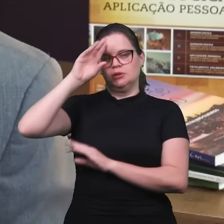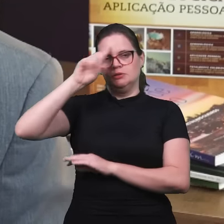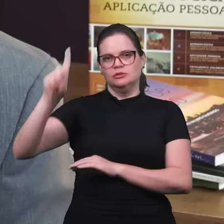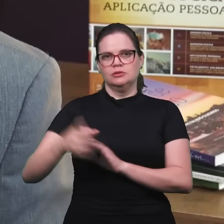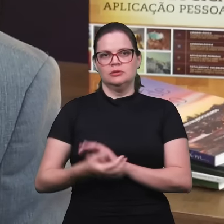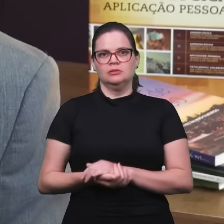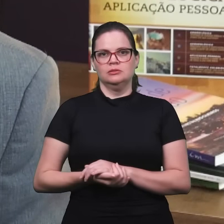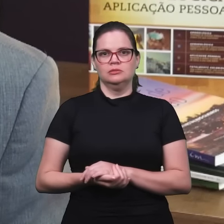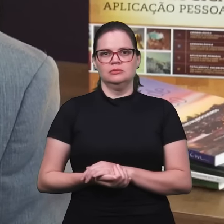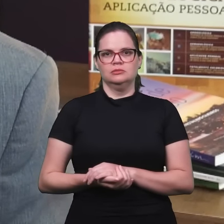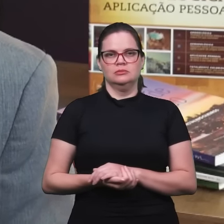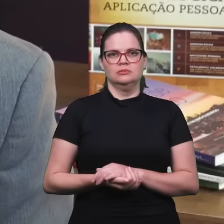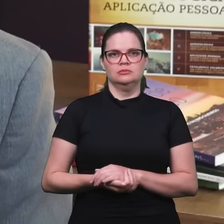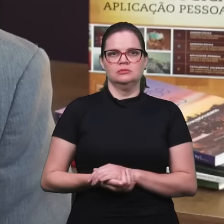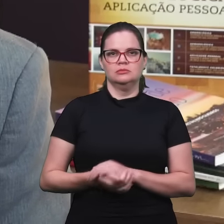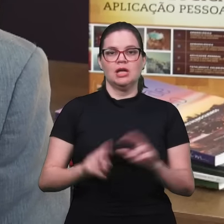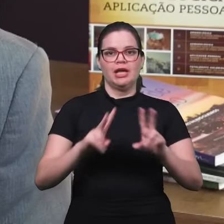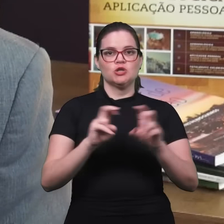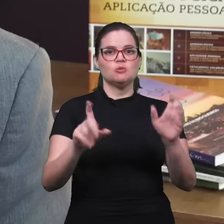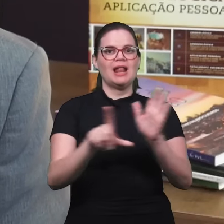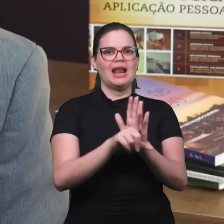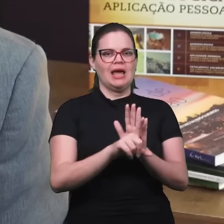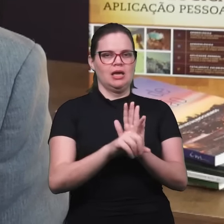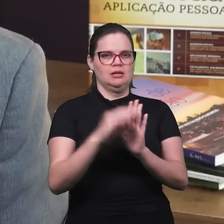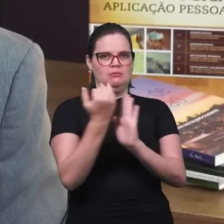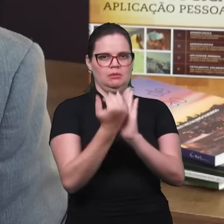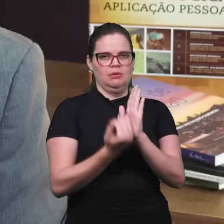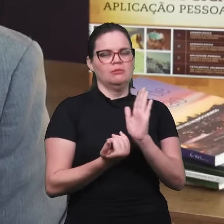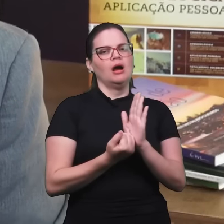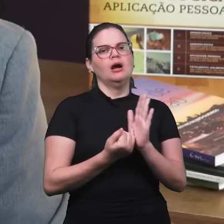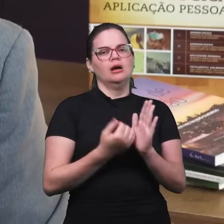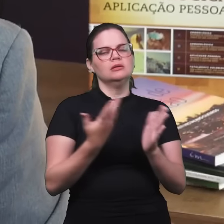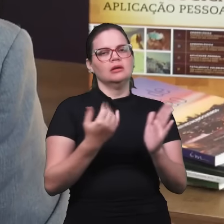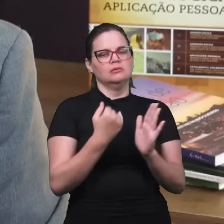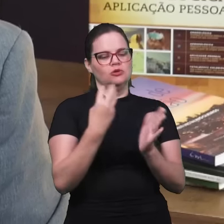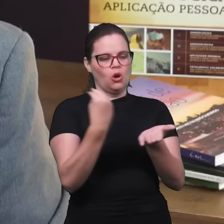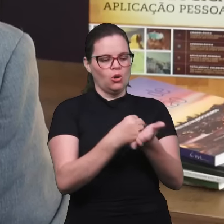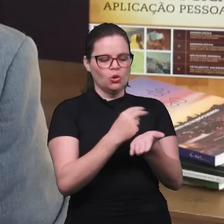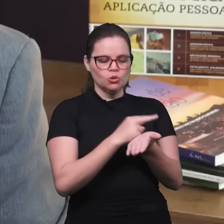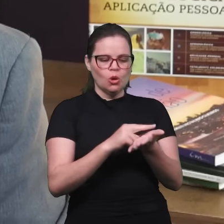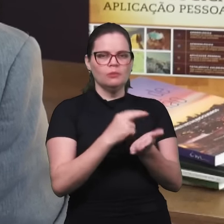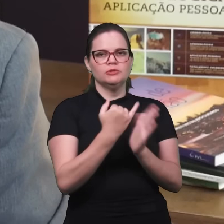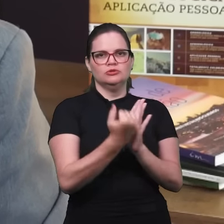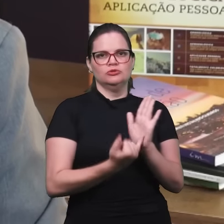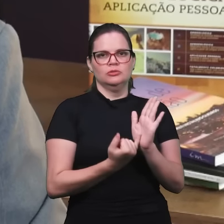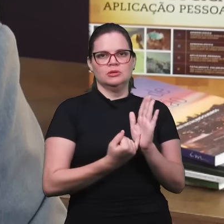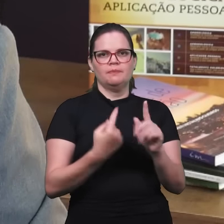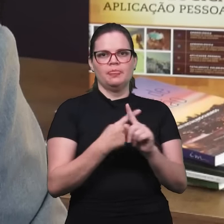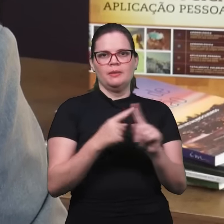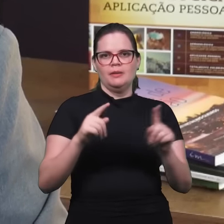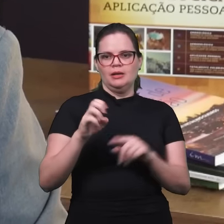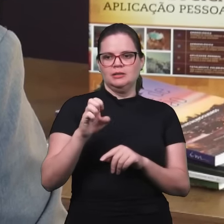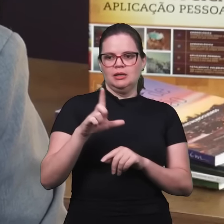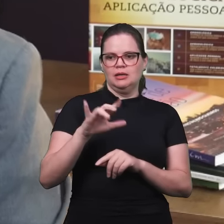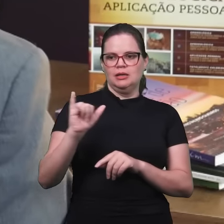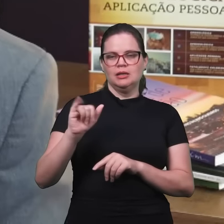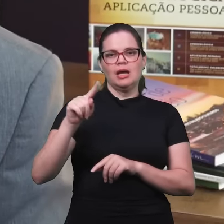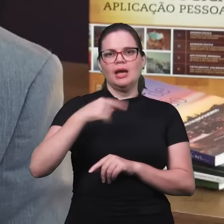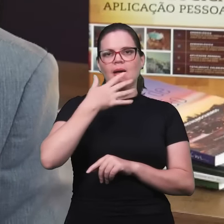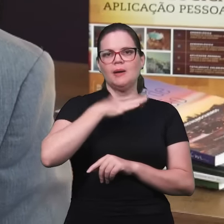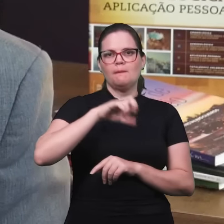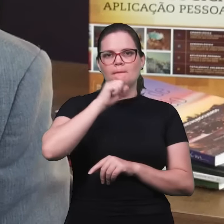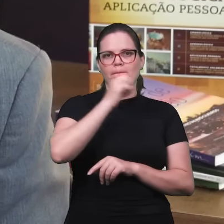né? E José de Eli. É interessante que aqui, Eli, na realidade, é o pai de Maria, né?